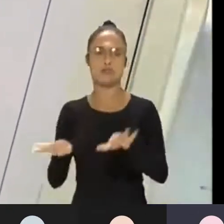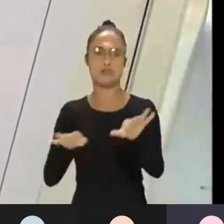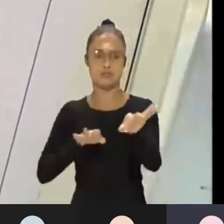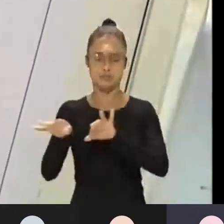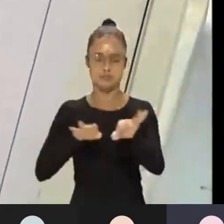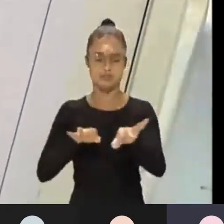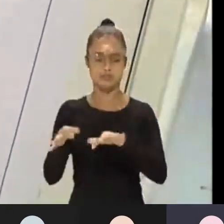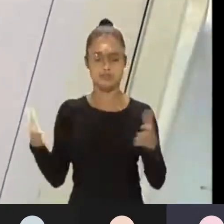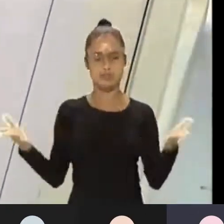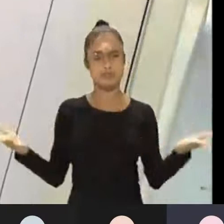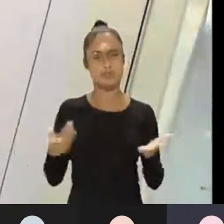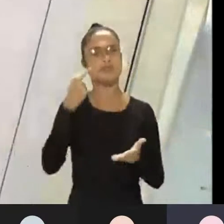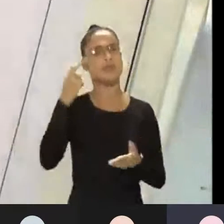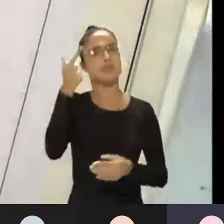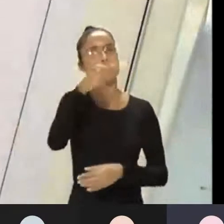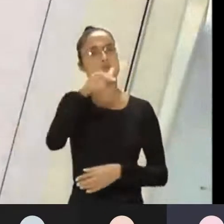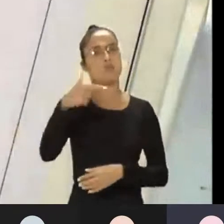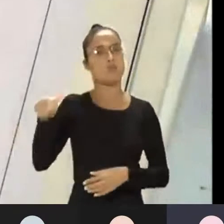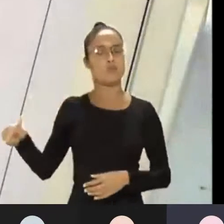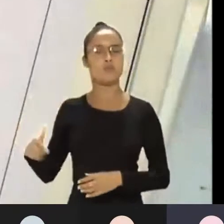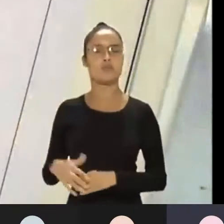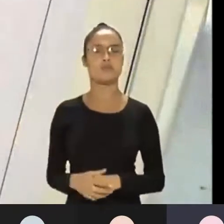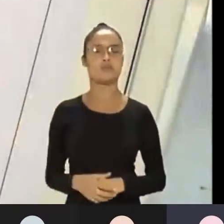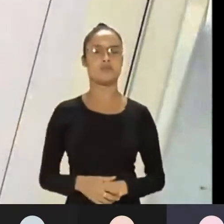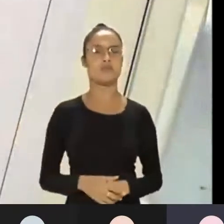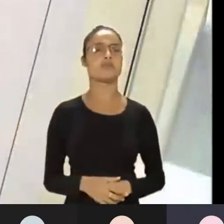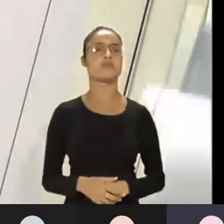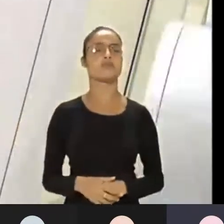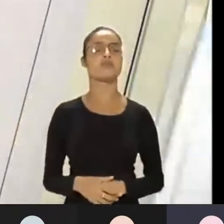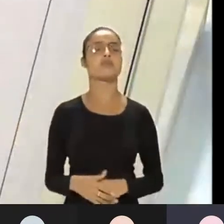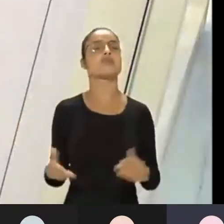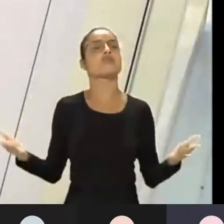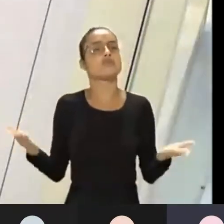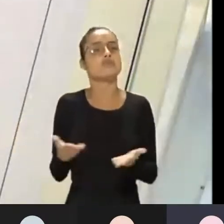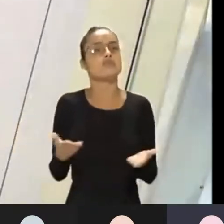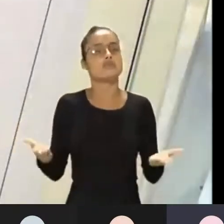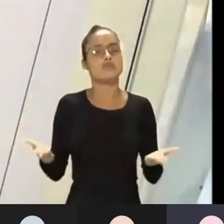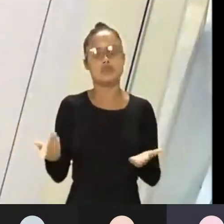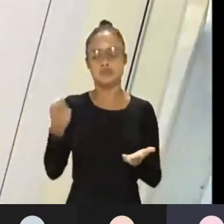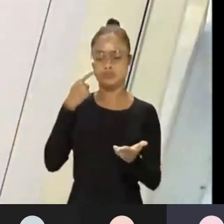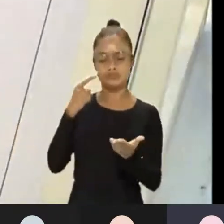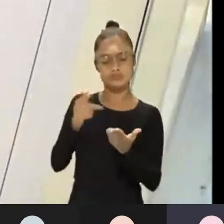Vou tirar os demais anexos. E nós vamos